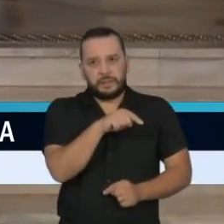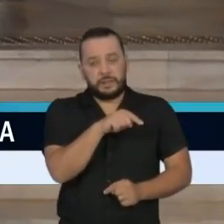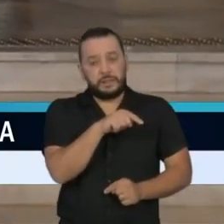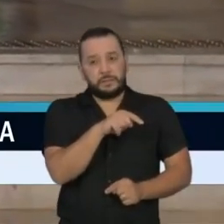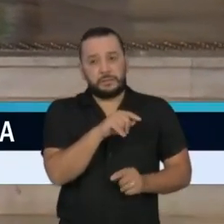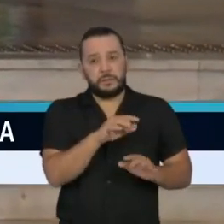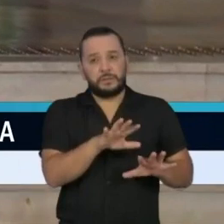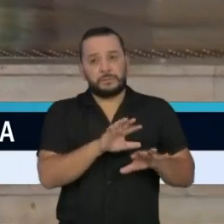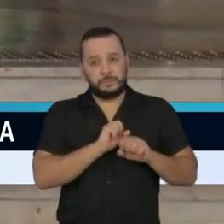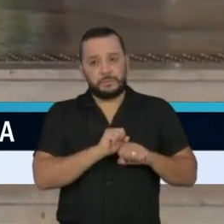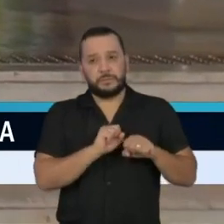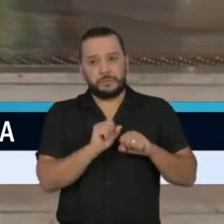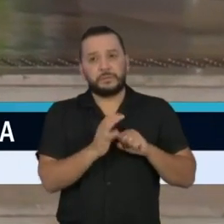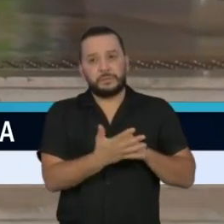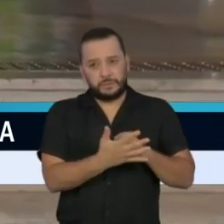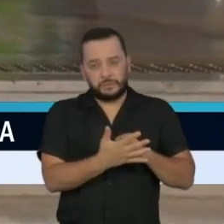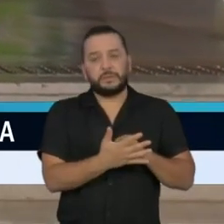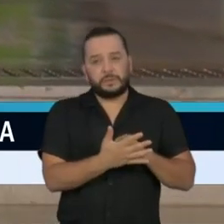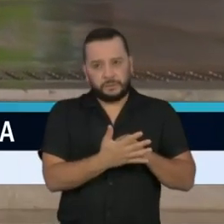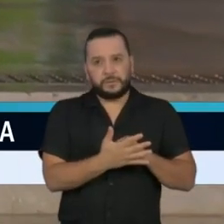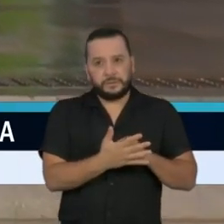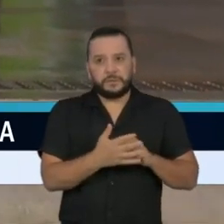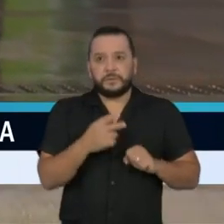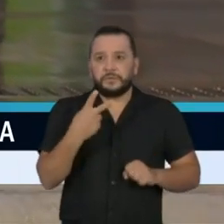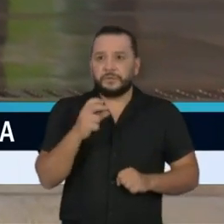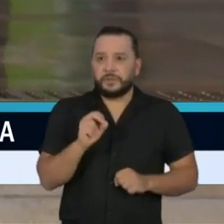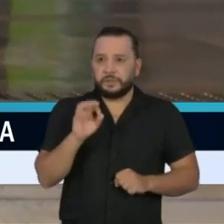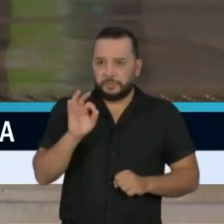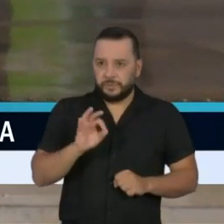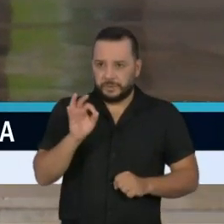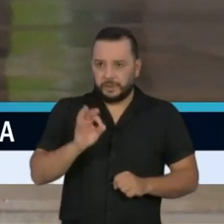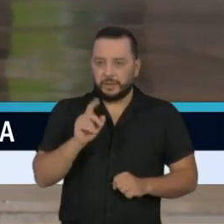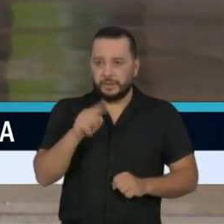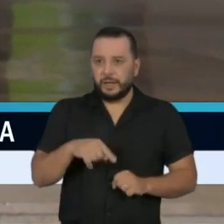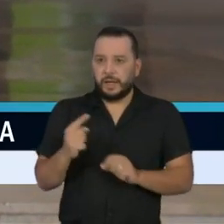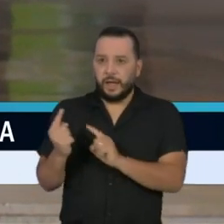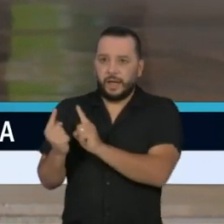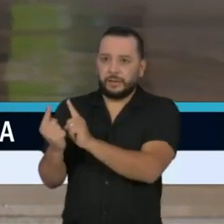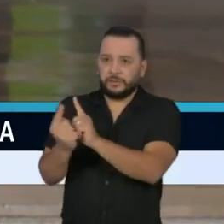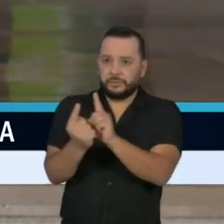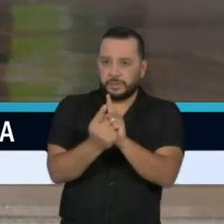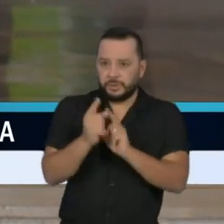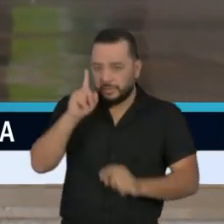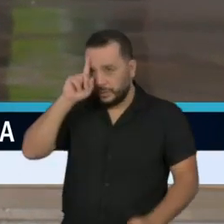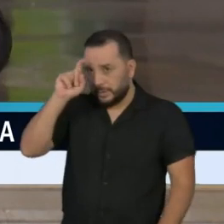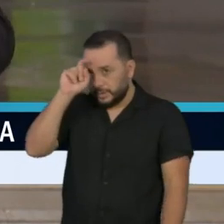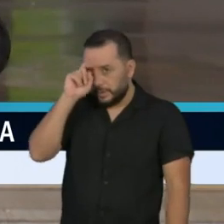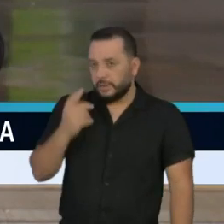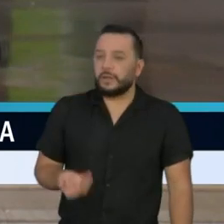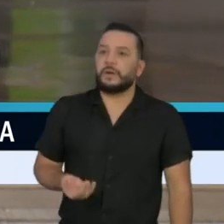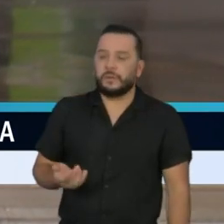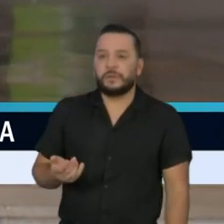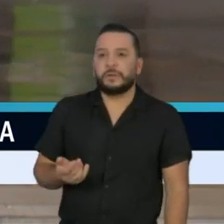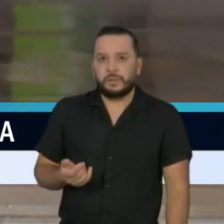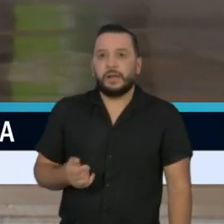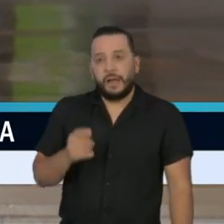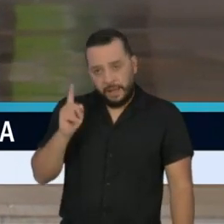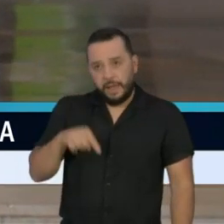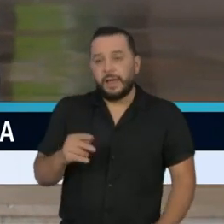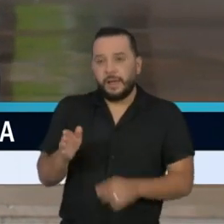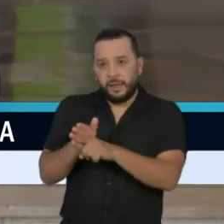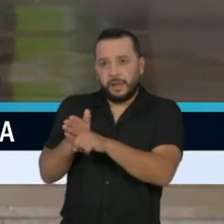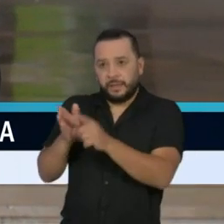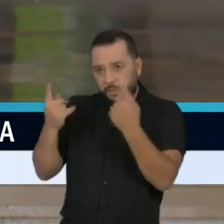confirmados, 20% irão para o atendimento hospitalar. São esses que estão testados